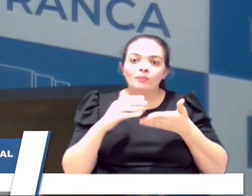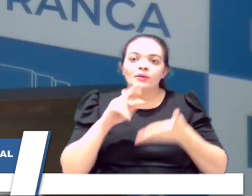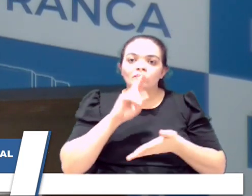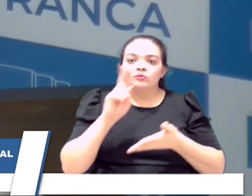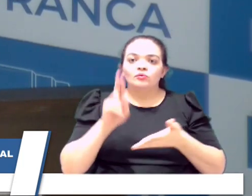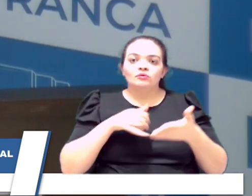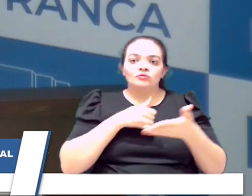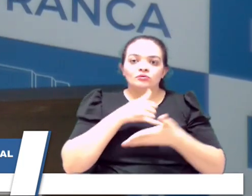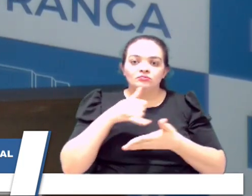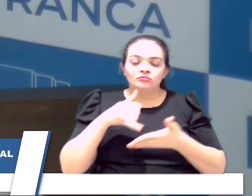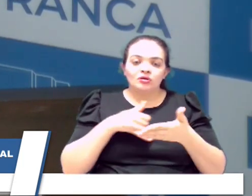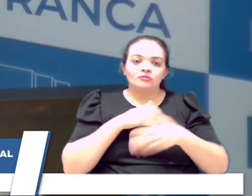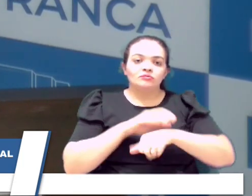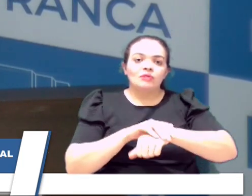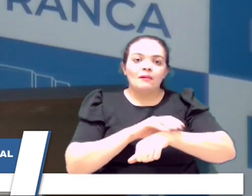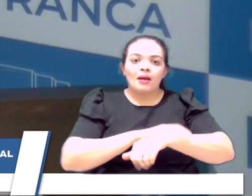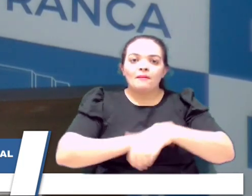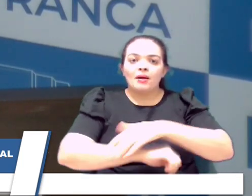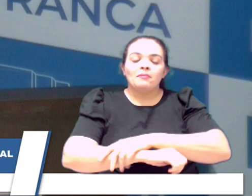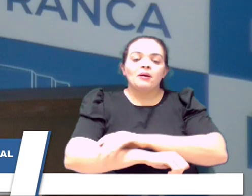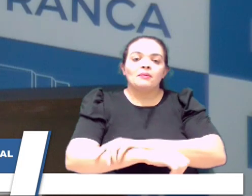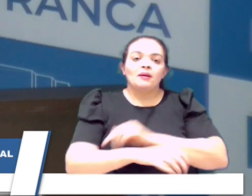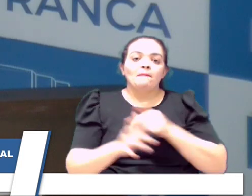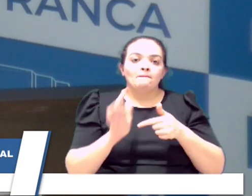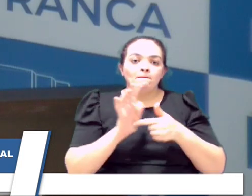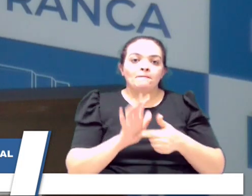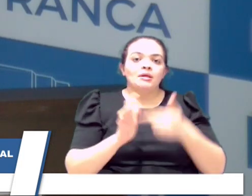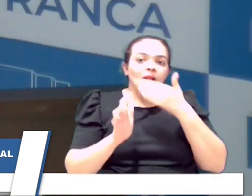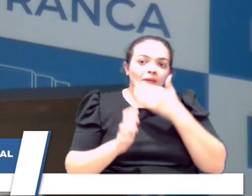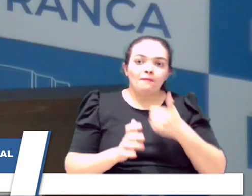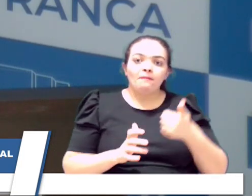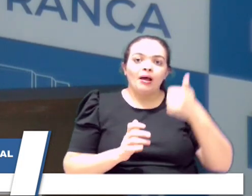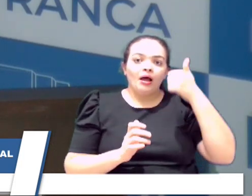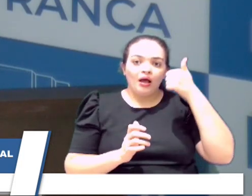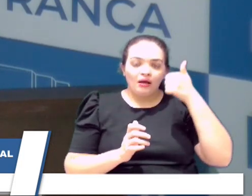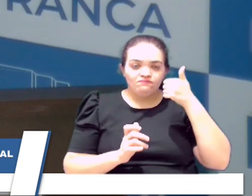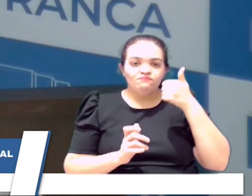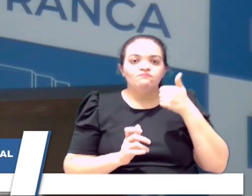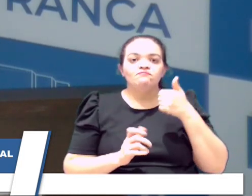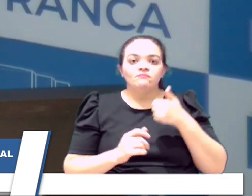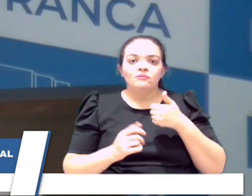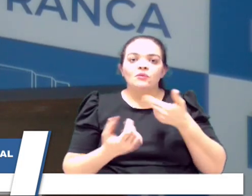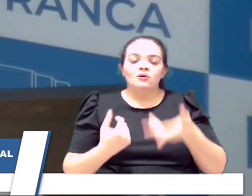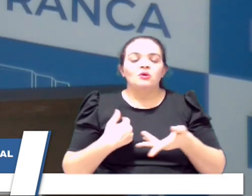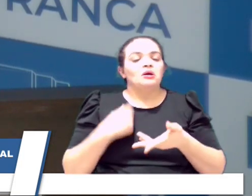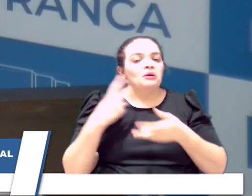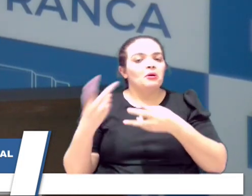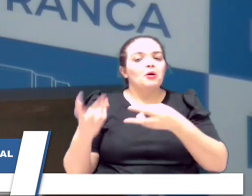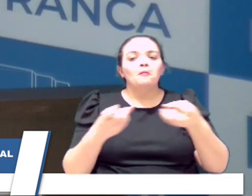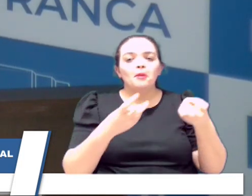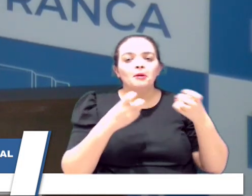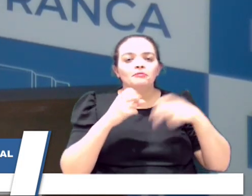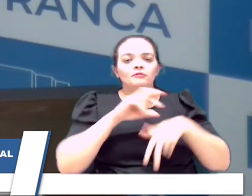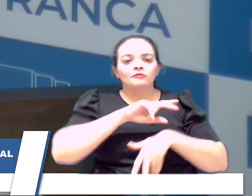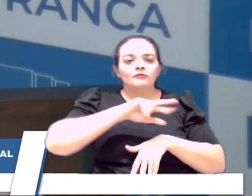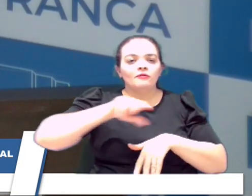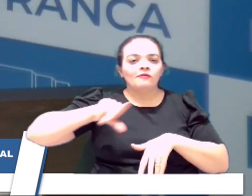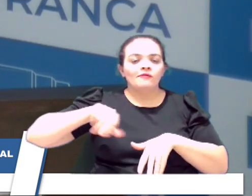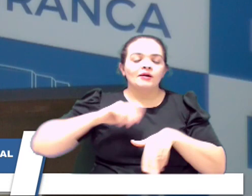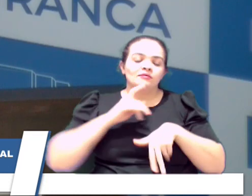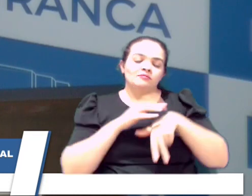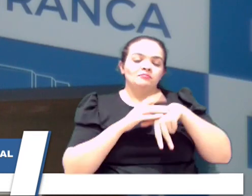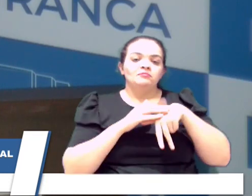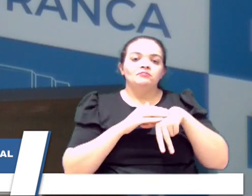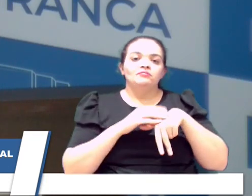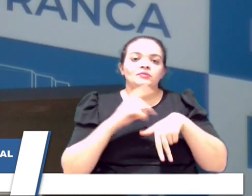na via tópica, eles começam a apresentar uma melhora. Assim como eu vi vários pacientes, né, dentro da minha sala, tendo